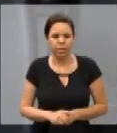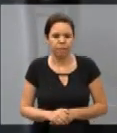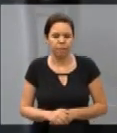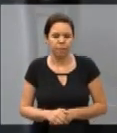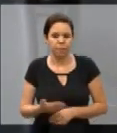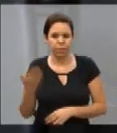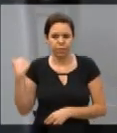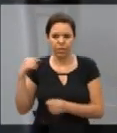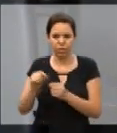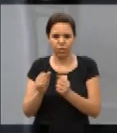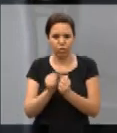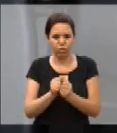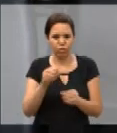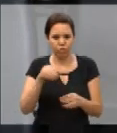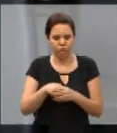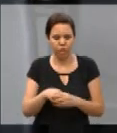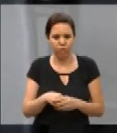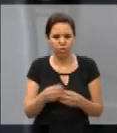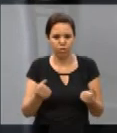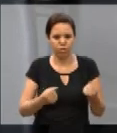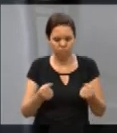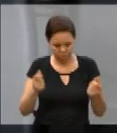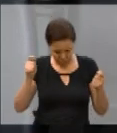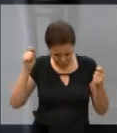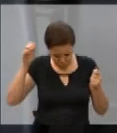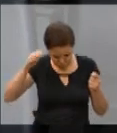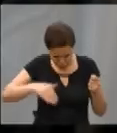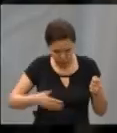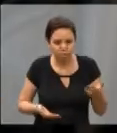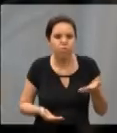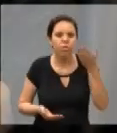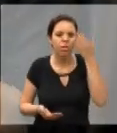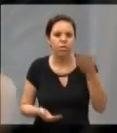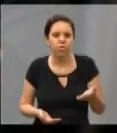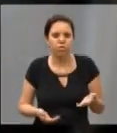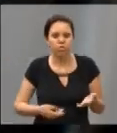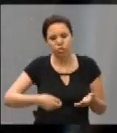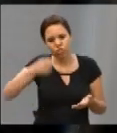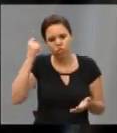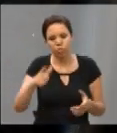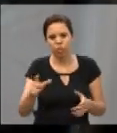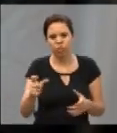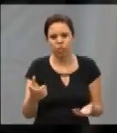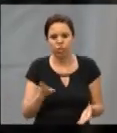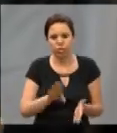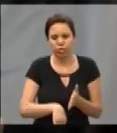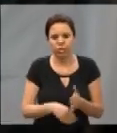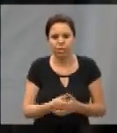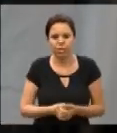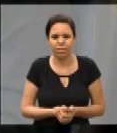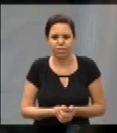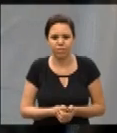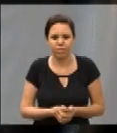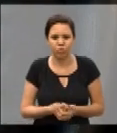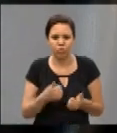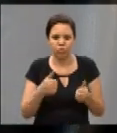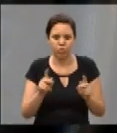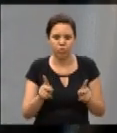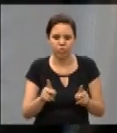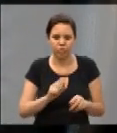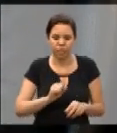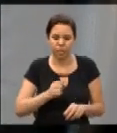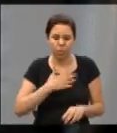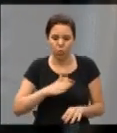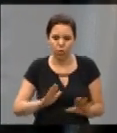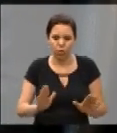eu fiz no carro, ele baixava com o boné na cara, eu punha assim a mão, mas a hora que ele tira a mão, eu tiro. Mas tudo bem, ele fica um